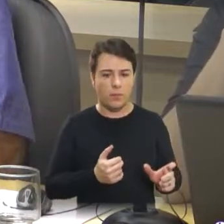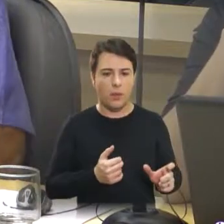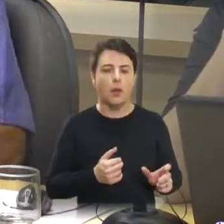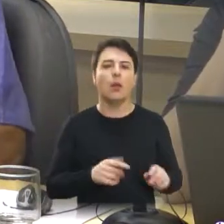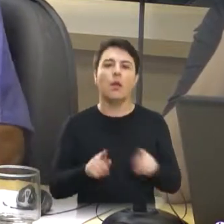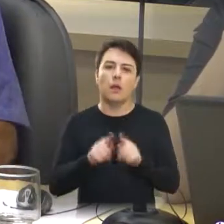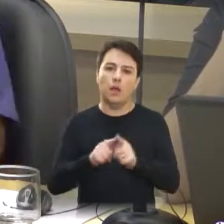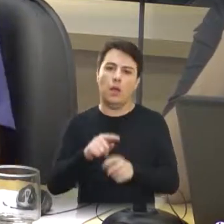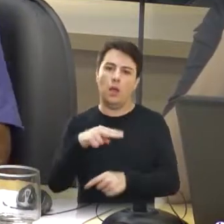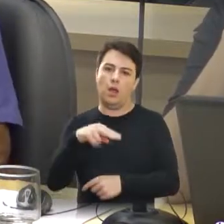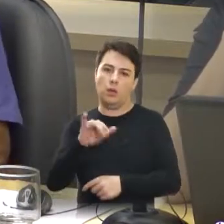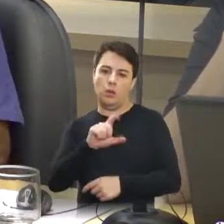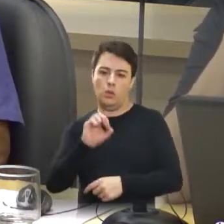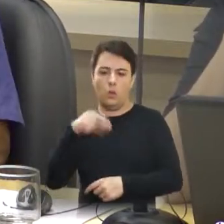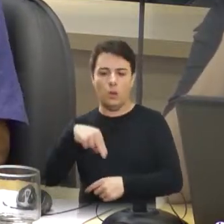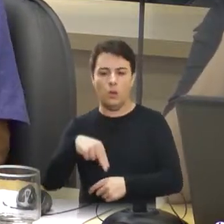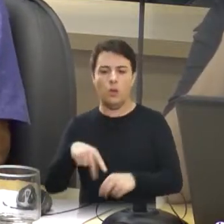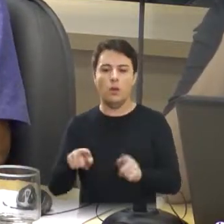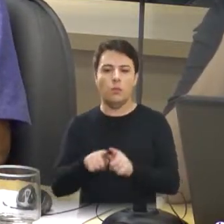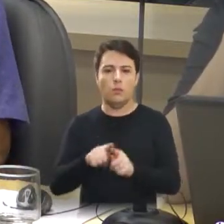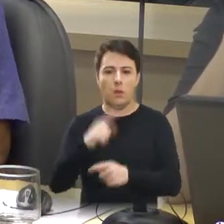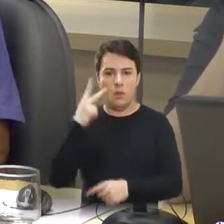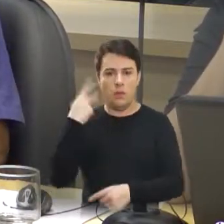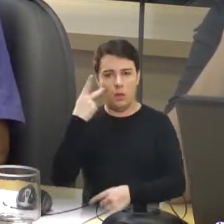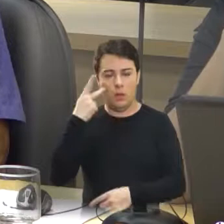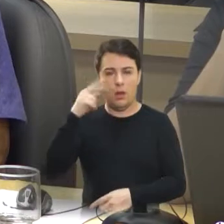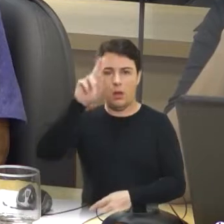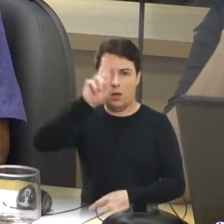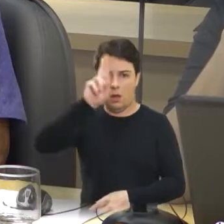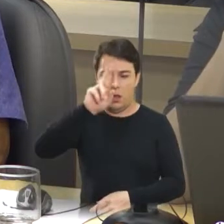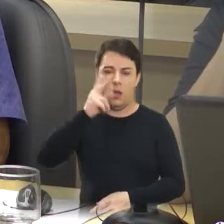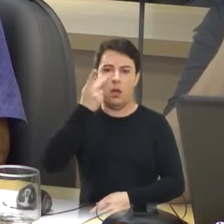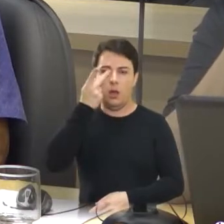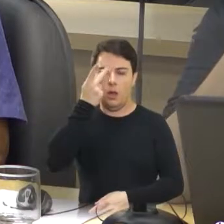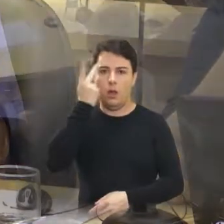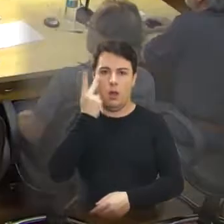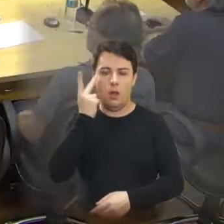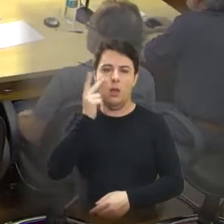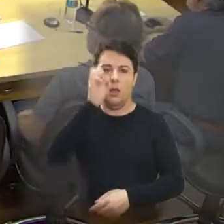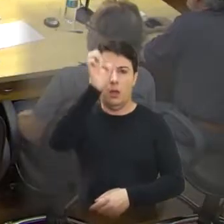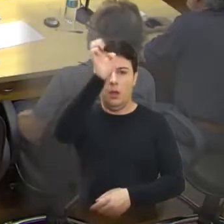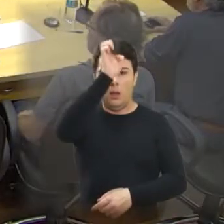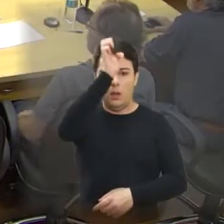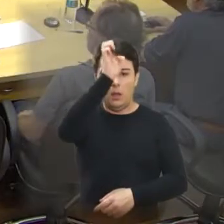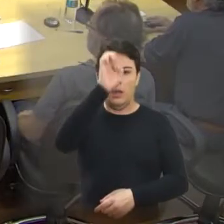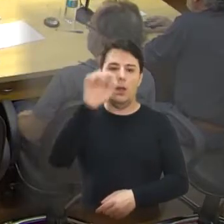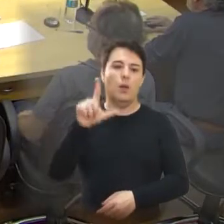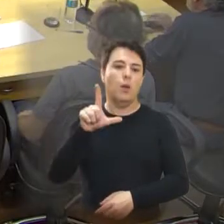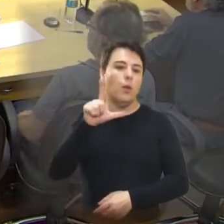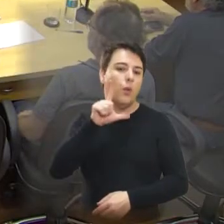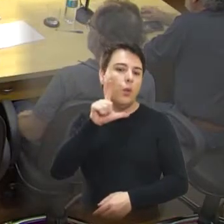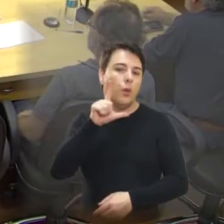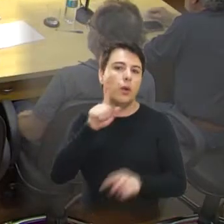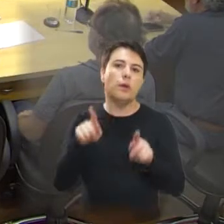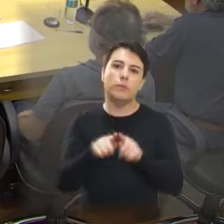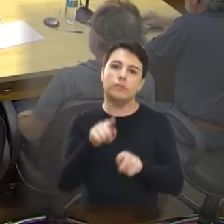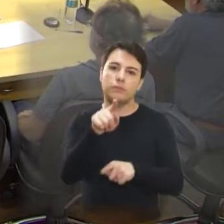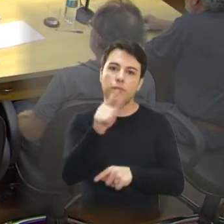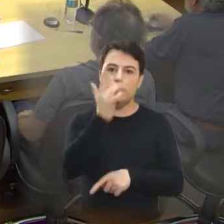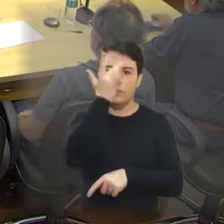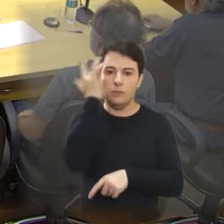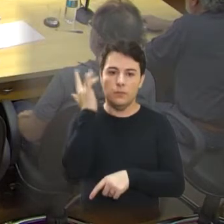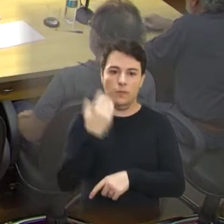Adércio, do Nilson Carneiro, vereador Rafael, vereador Porsani, vereador Elias, vereador Lucas, e a vocês